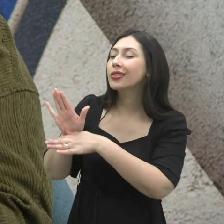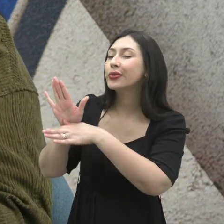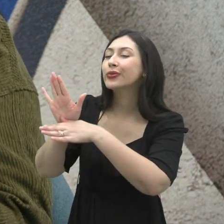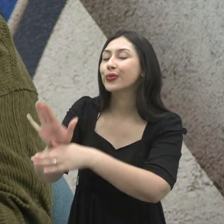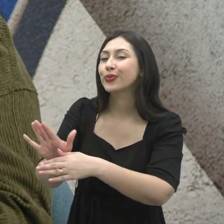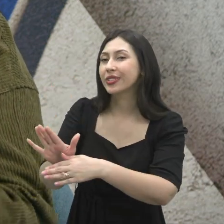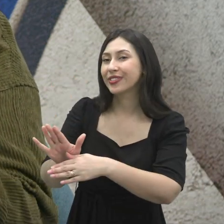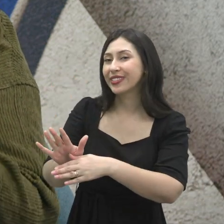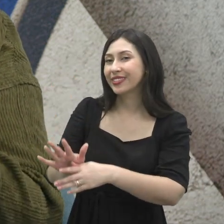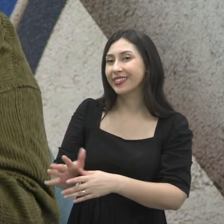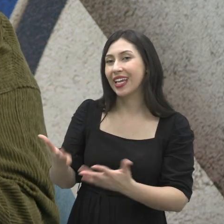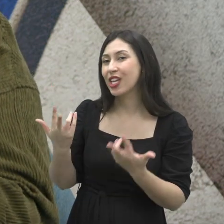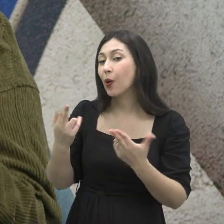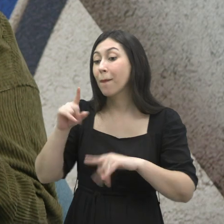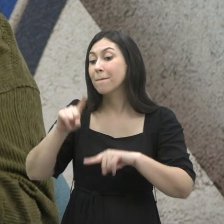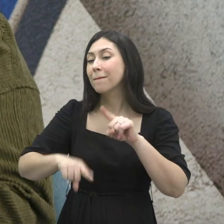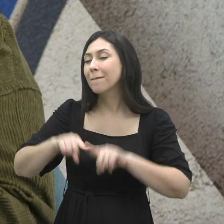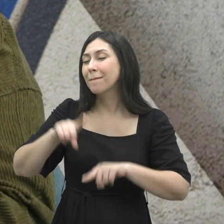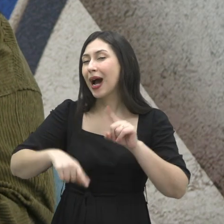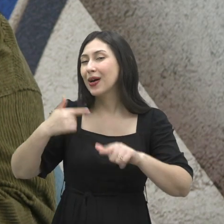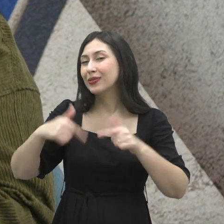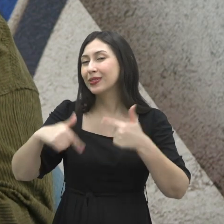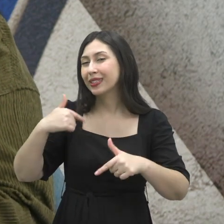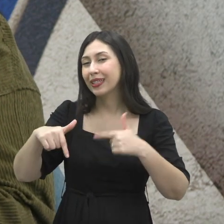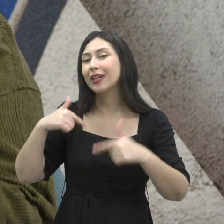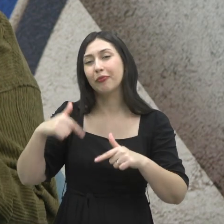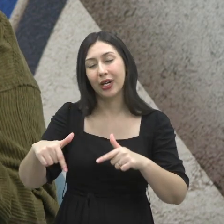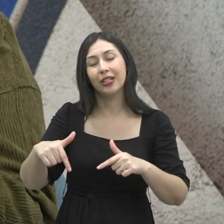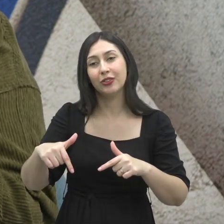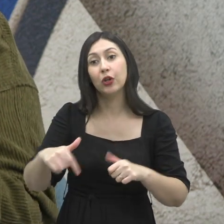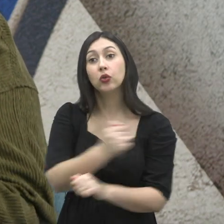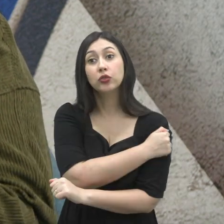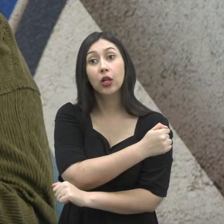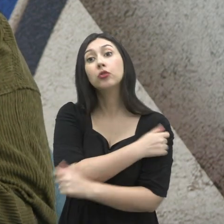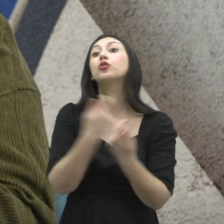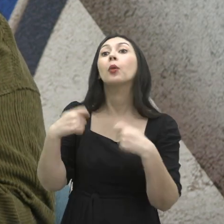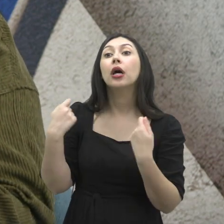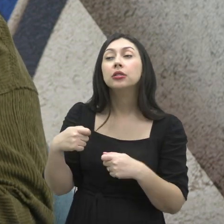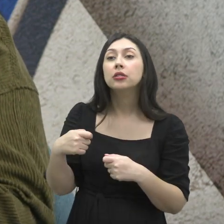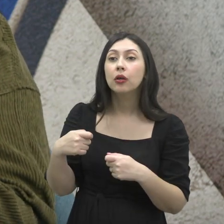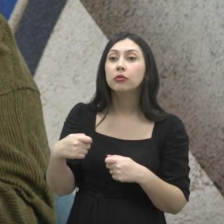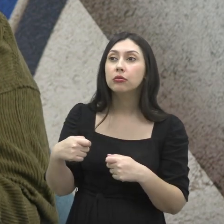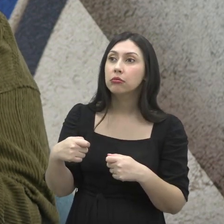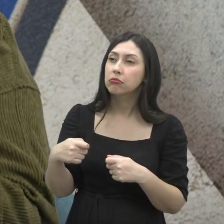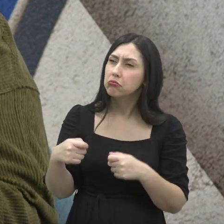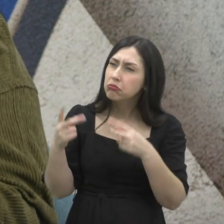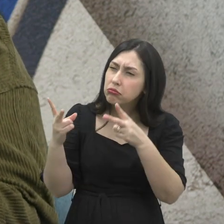de trabalho, ela não é meramente algo que pertence ao nosso corpo, né? Exatamente. Os alunos, eles precisam nos ouvir,